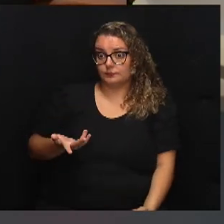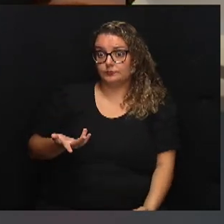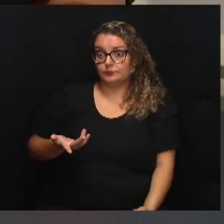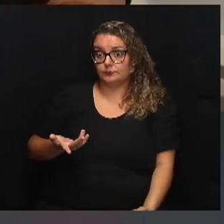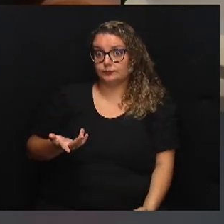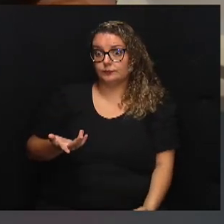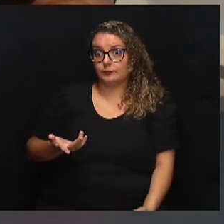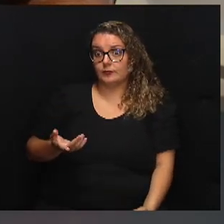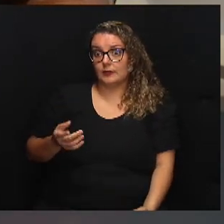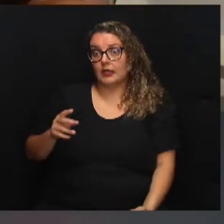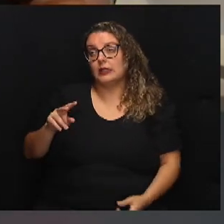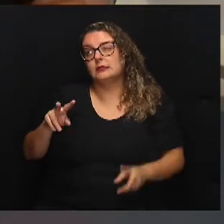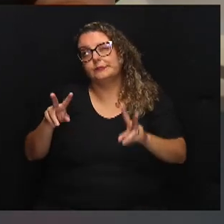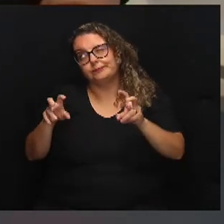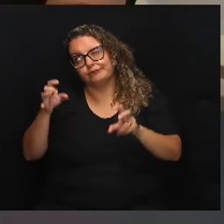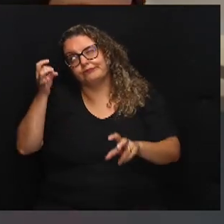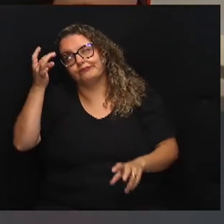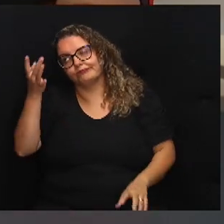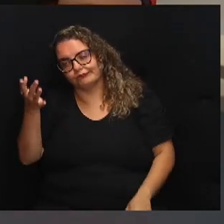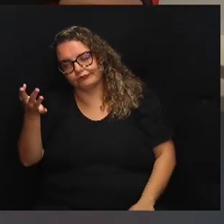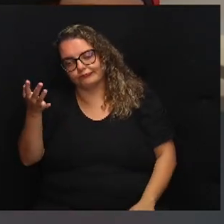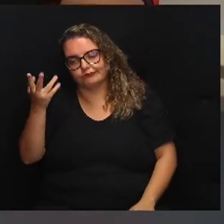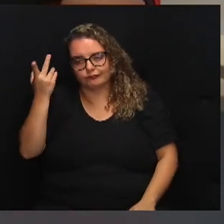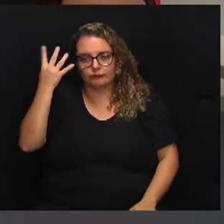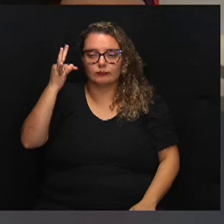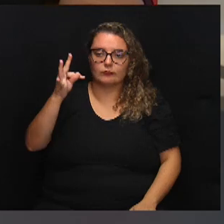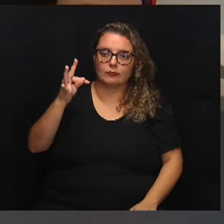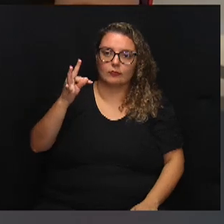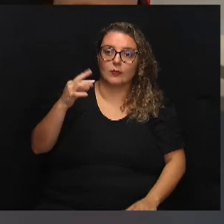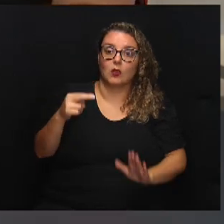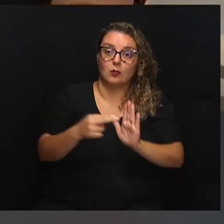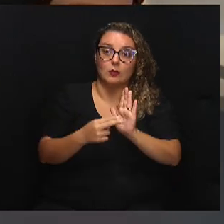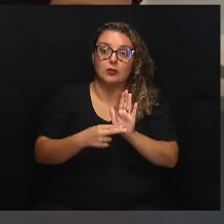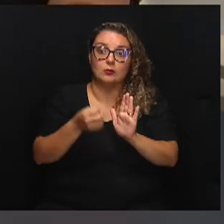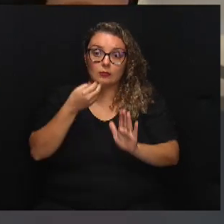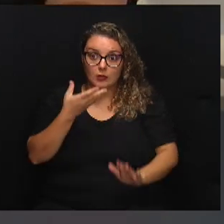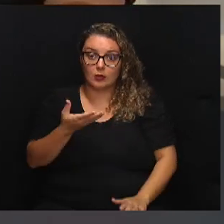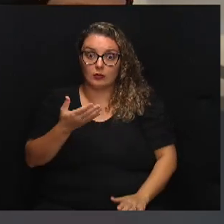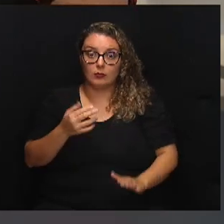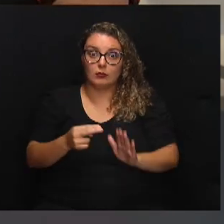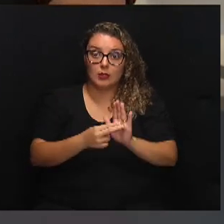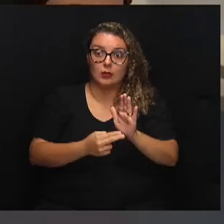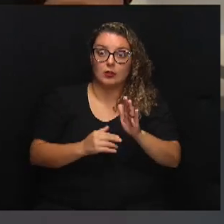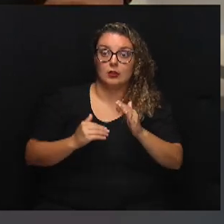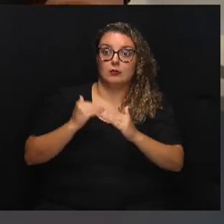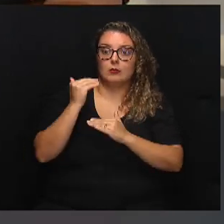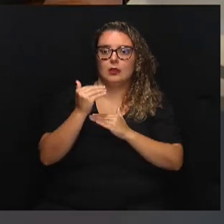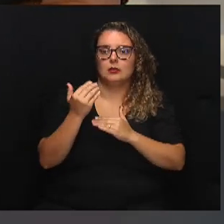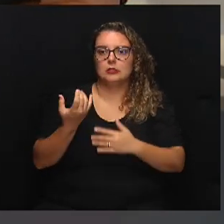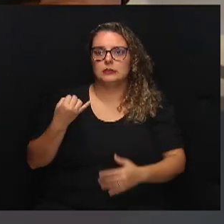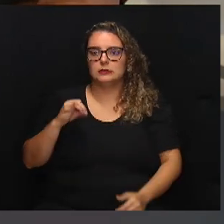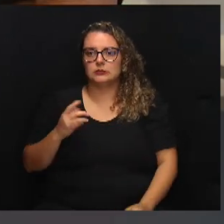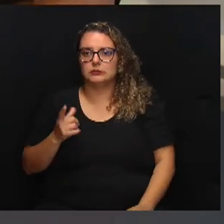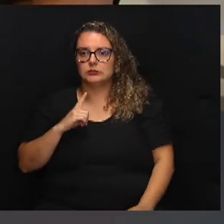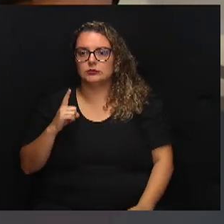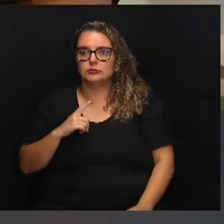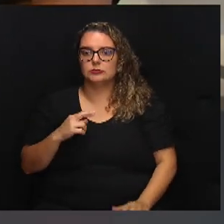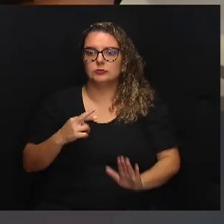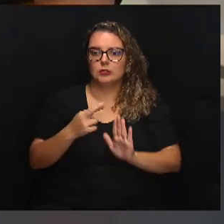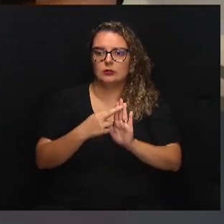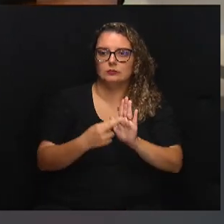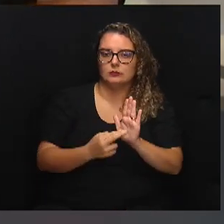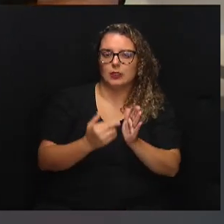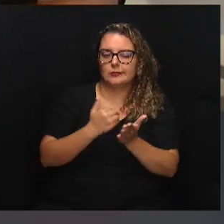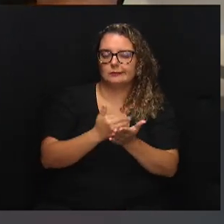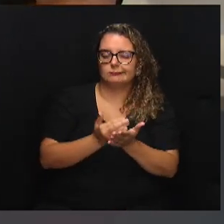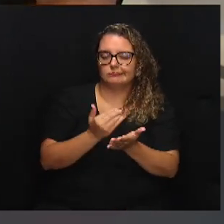Seria muito fácil, teoricamente, atingir uma nota boa ou até uma nota máxima se a gente seguisse, então, uma certa receita de bolo